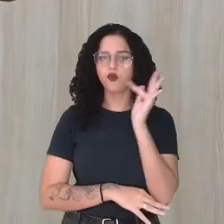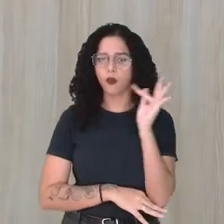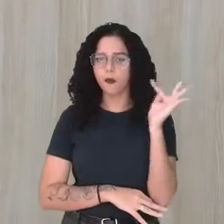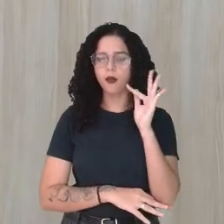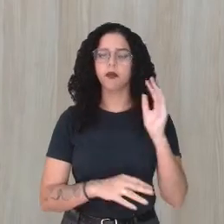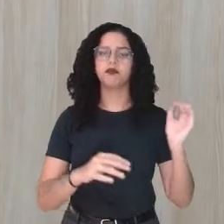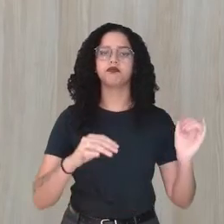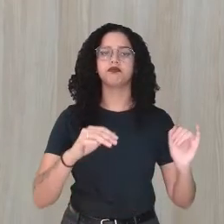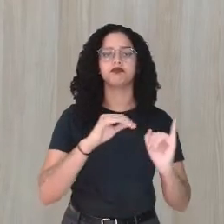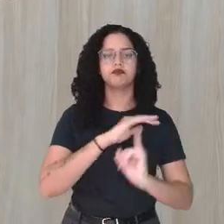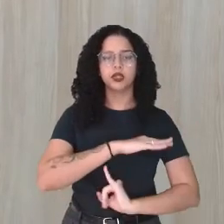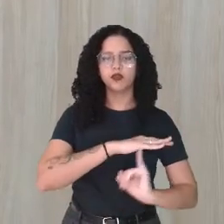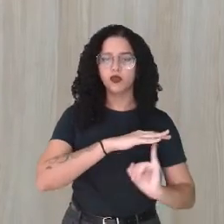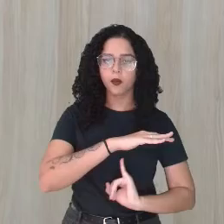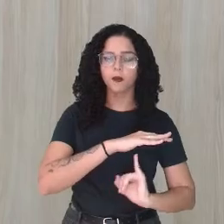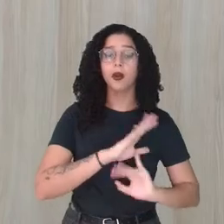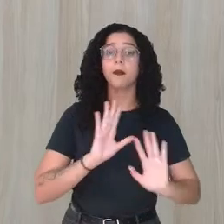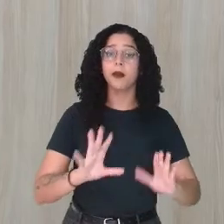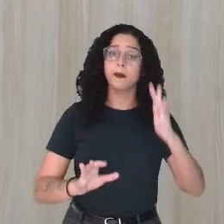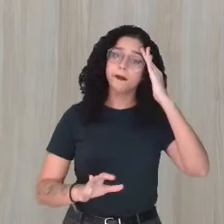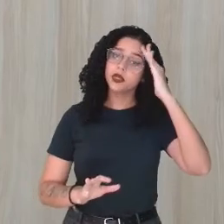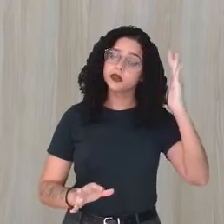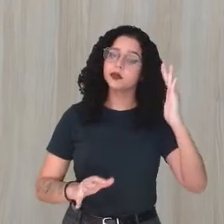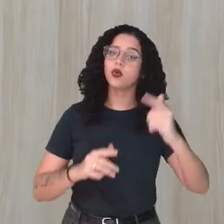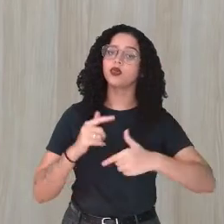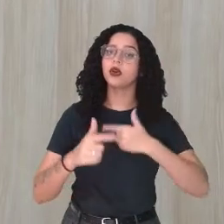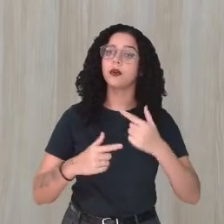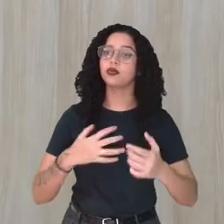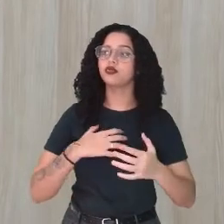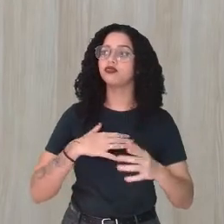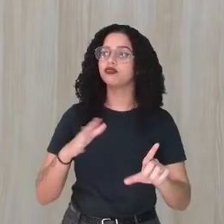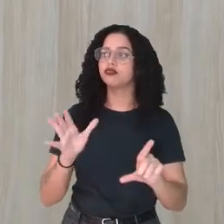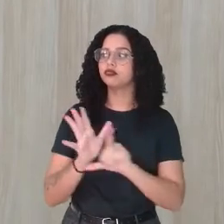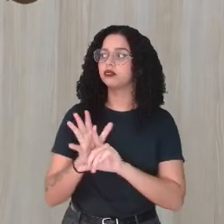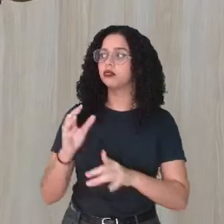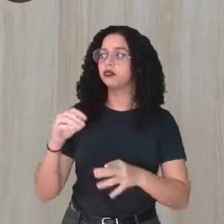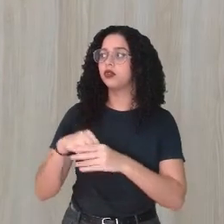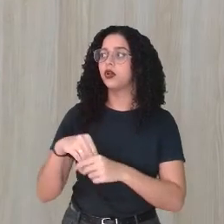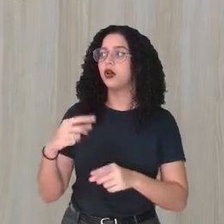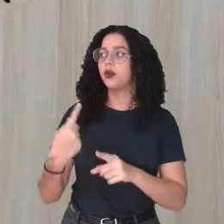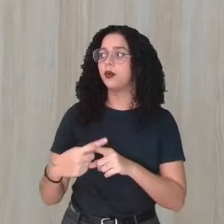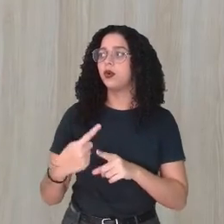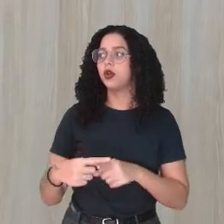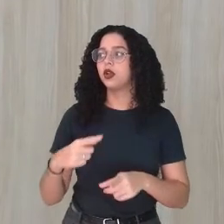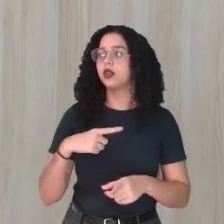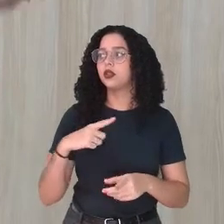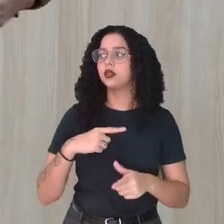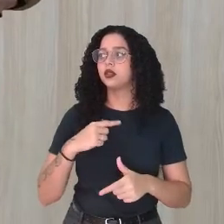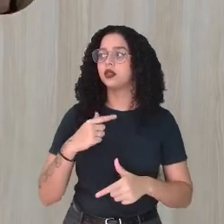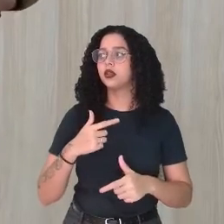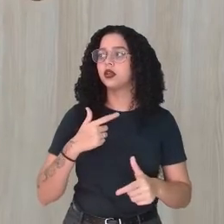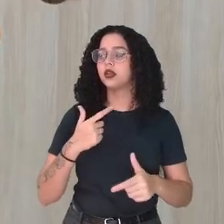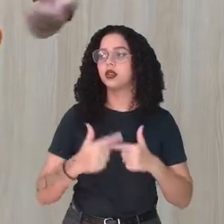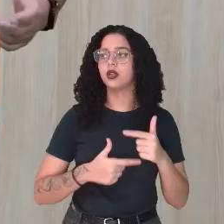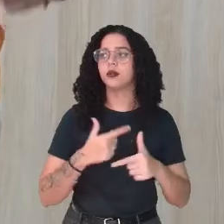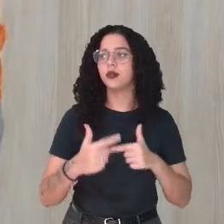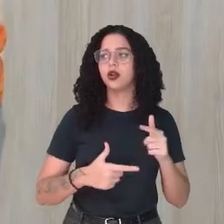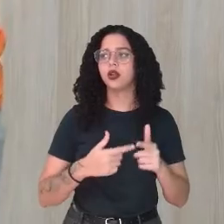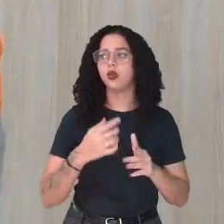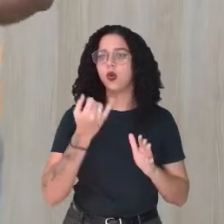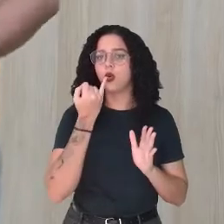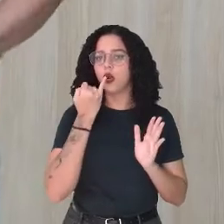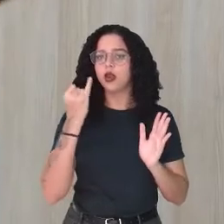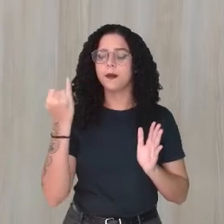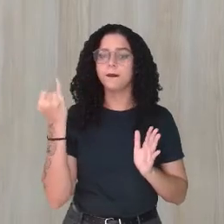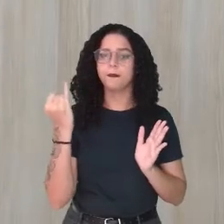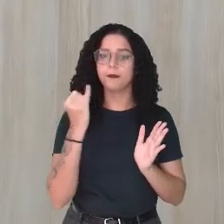né, mas principalmente o trabalho de forma legalizada, porque aí você gera emprego, você gera impostos, os impostos